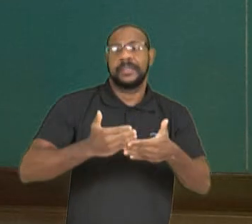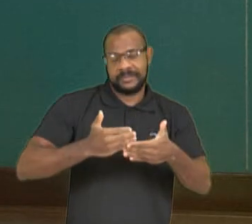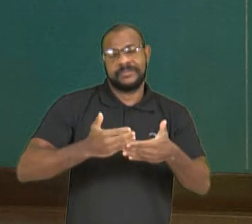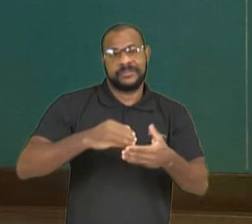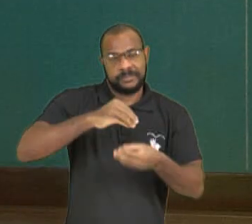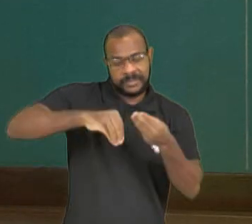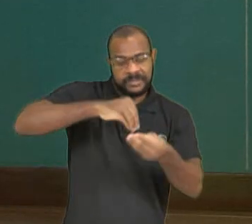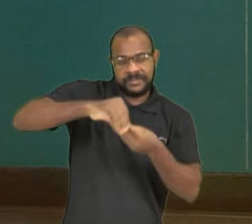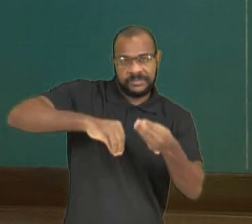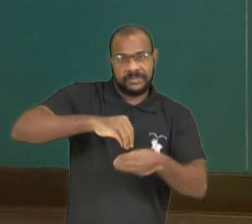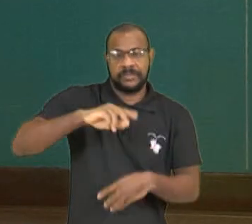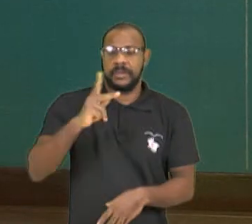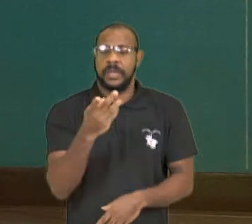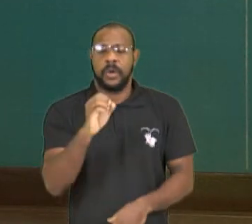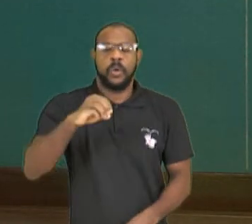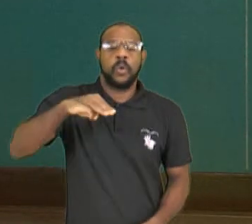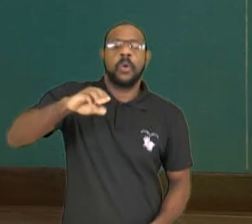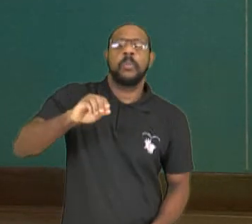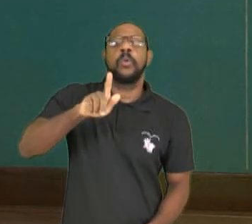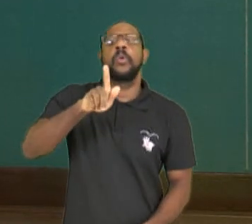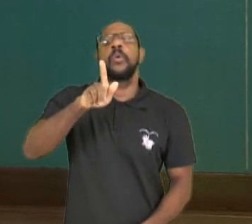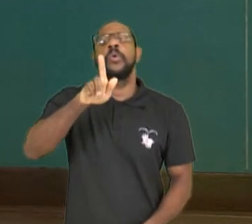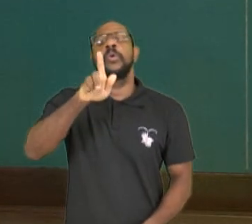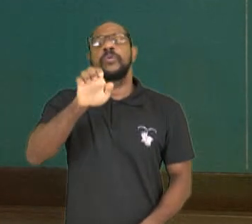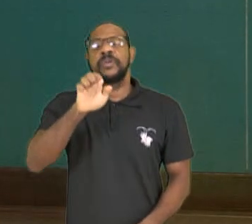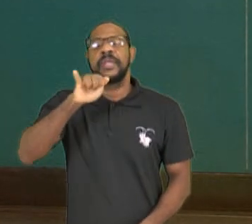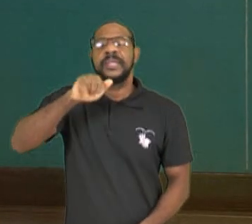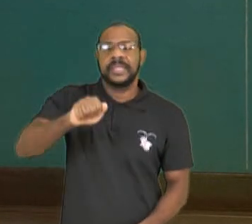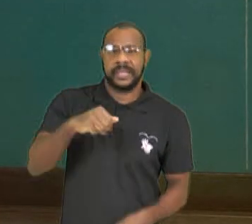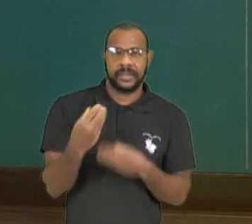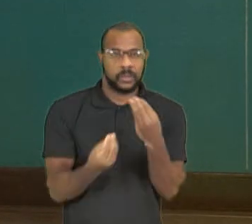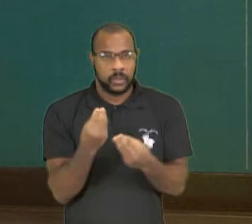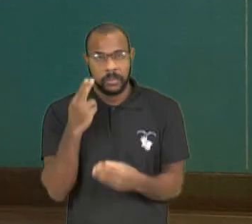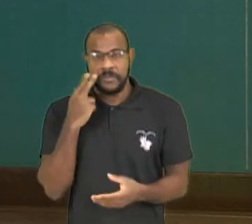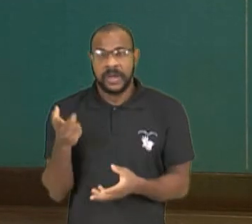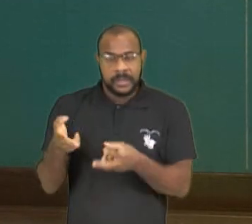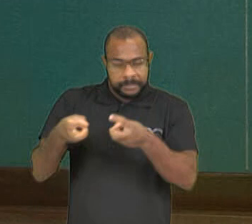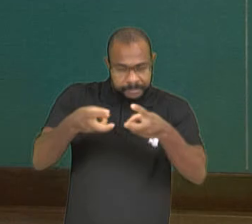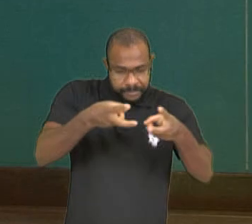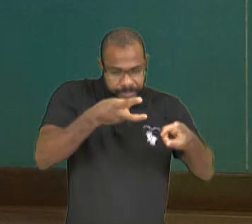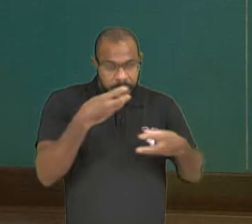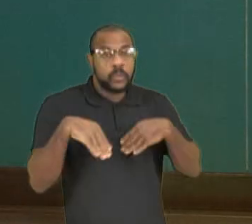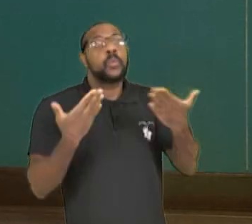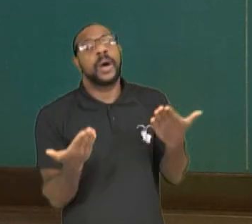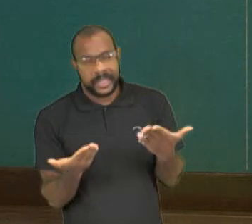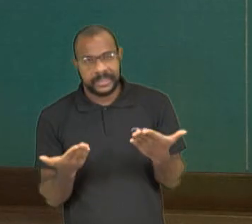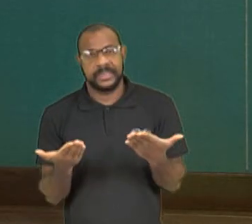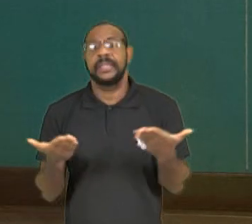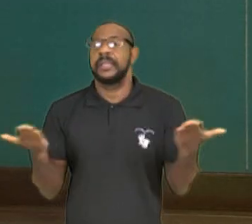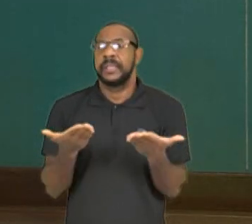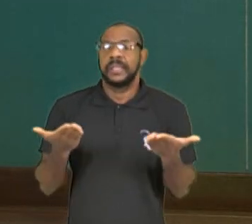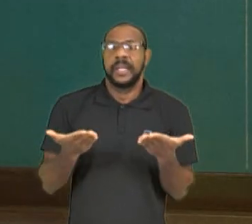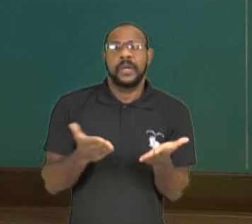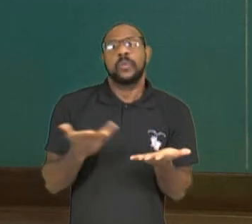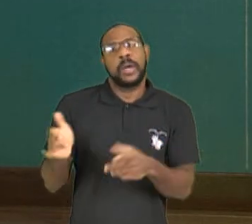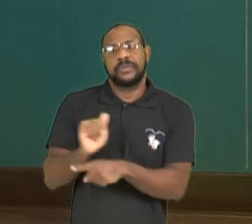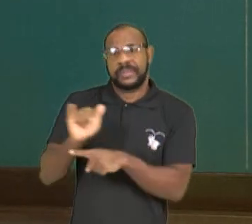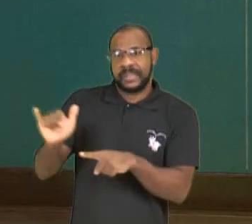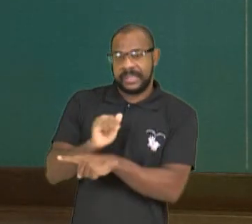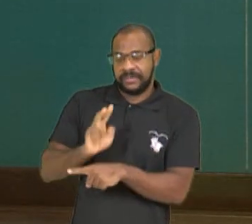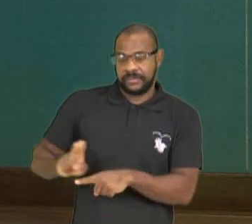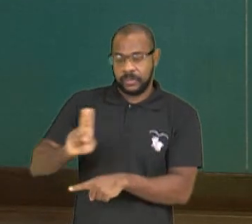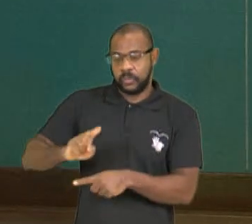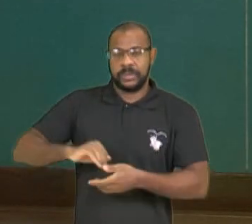misturas homogêneas, tá certo? Então, a gente vai analisar quais são esses métodos. Vamos